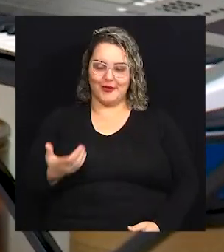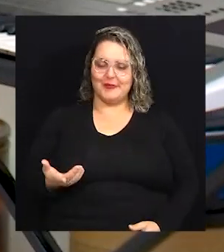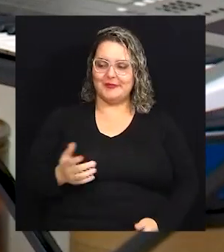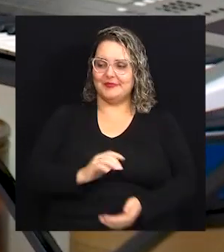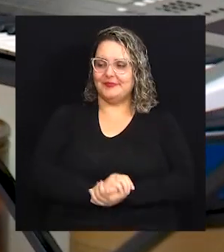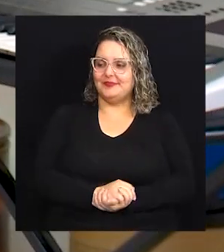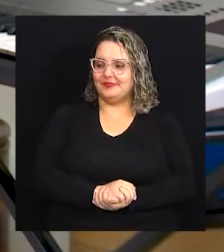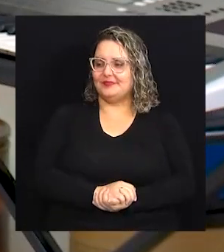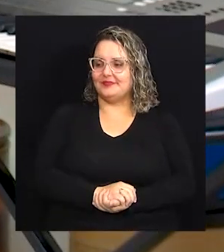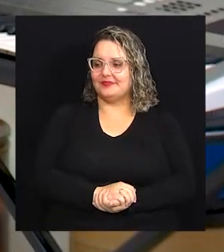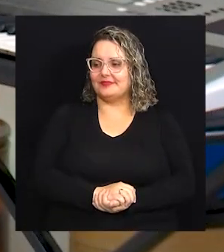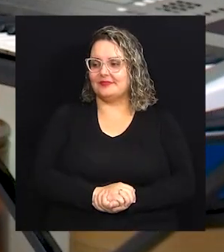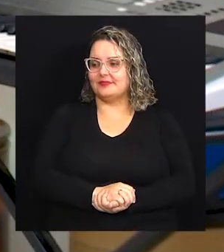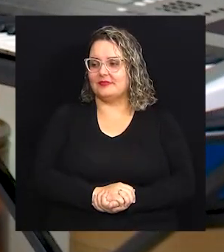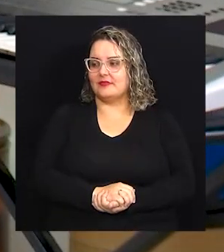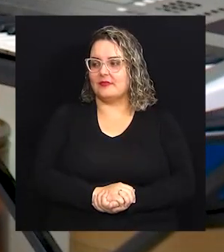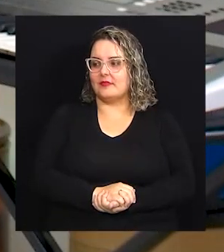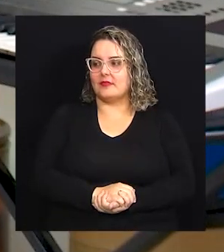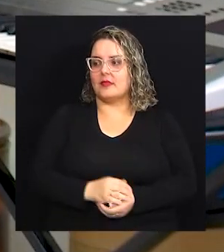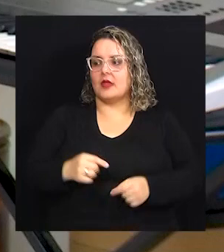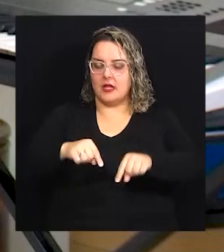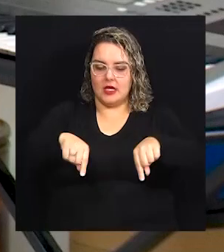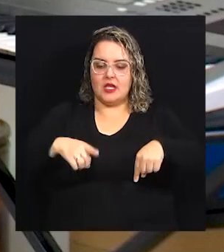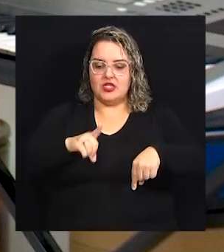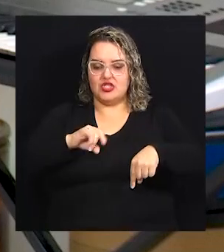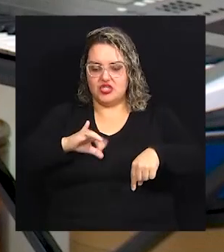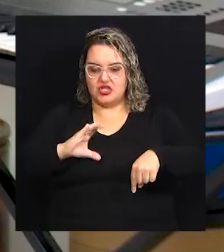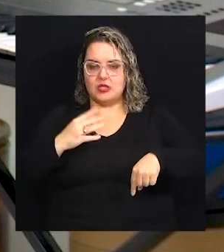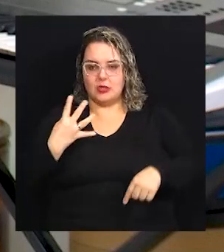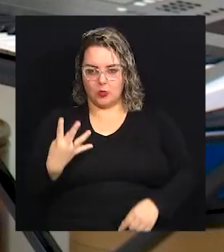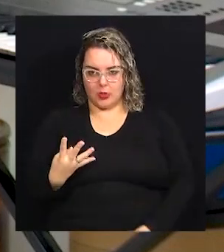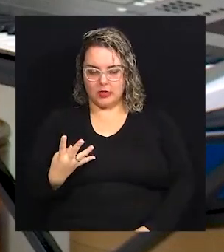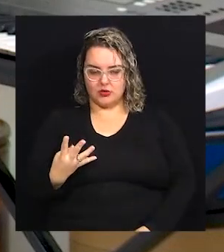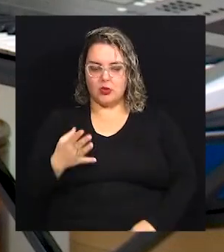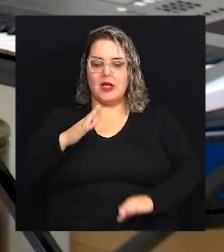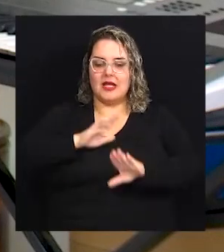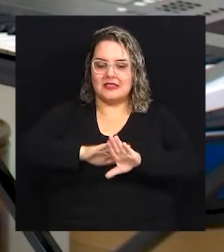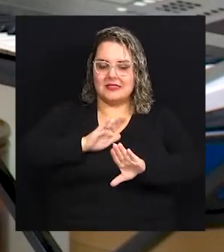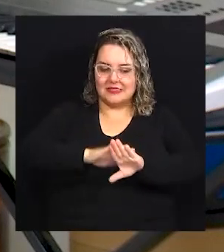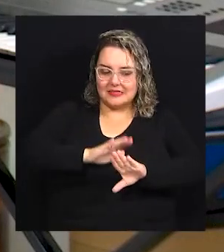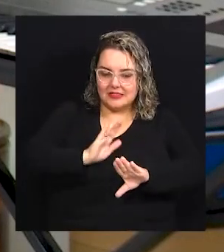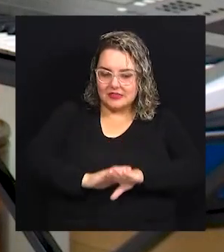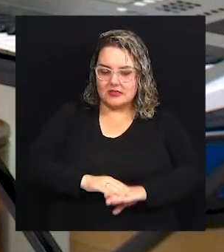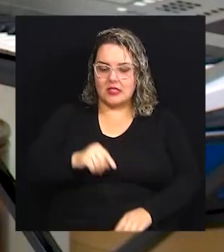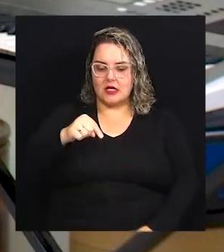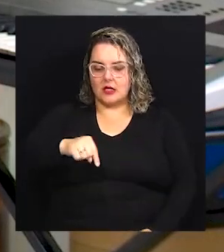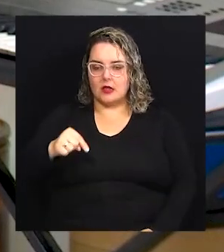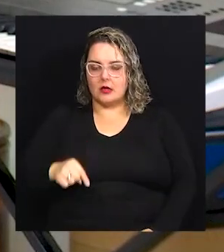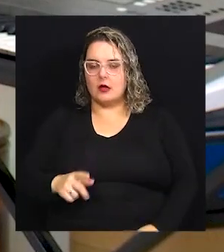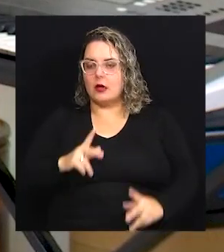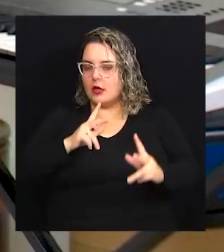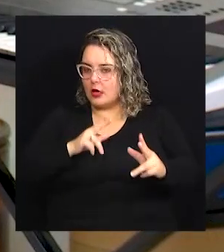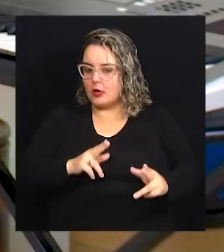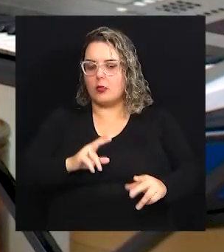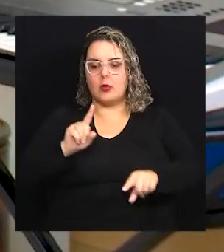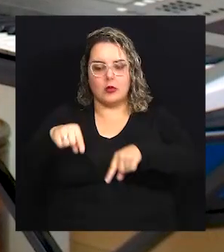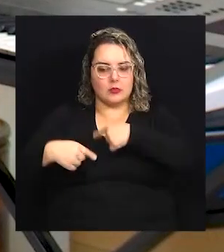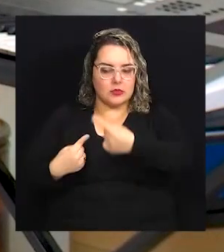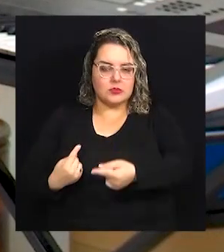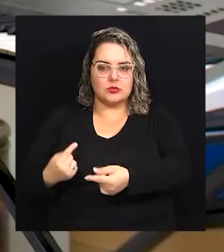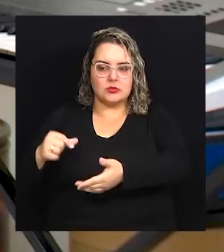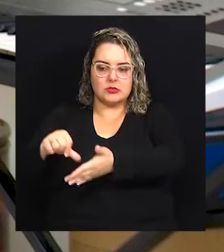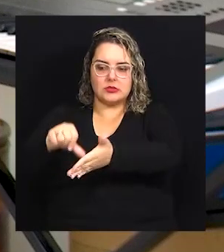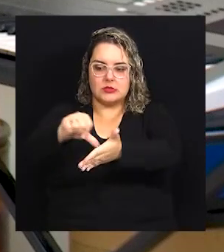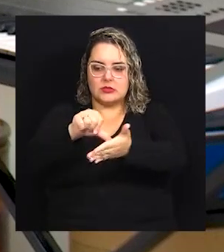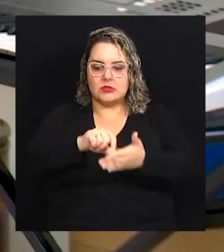E assim, a gente está aqui na unidade DIC 4, né? Sim. As atividades que funcionam aqui são as